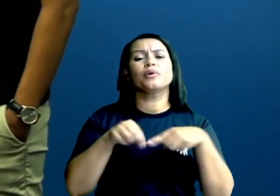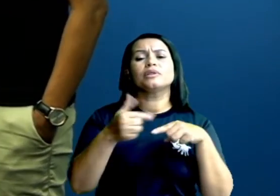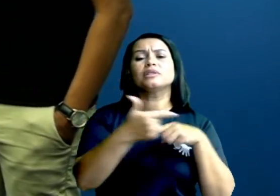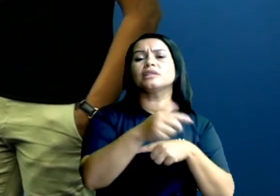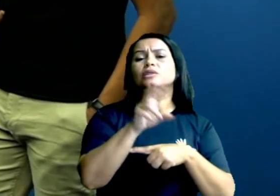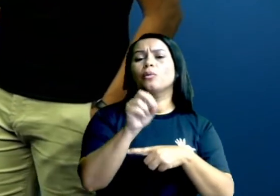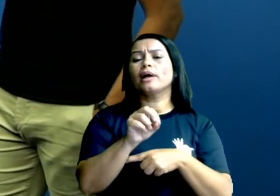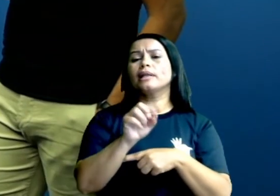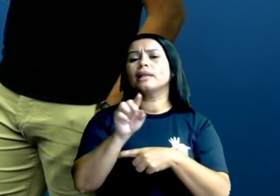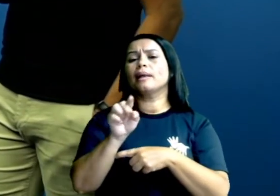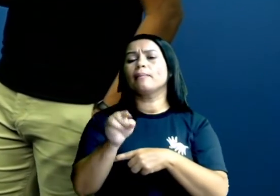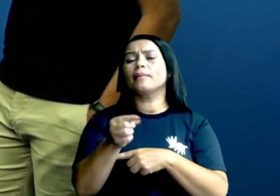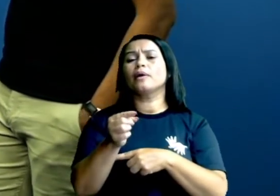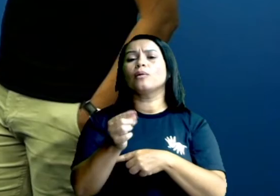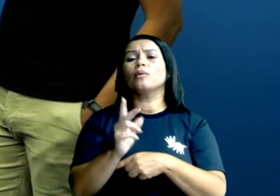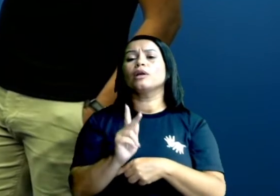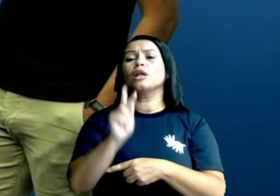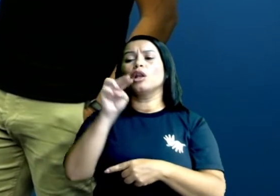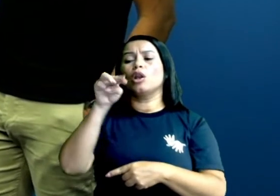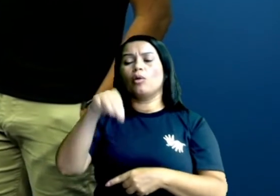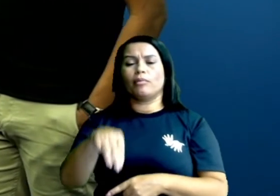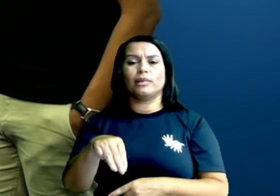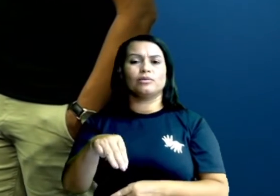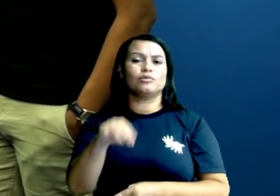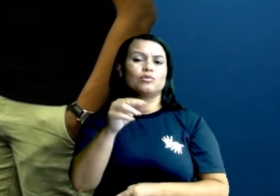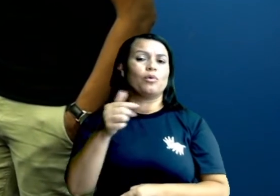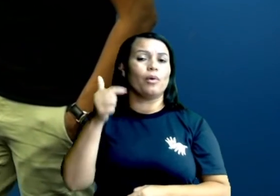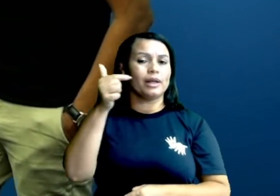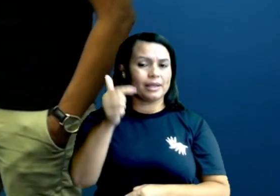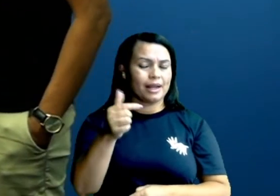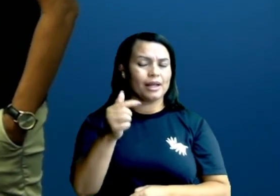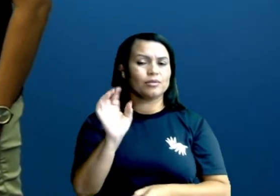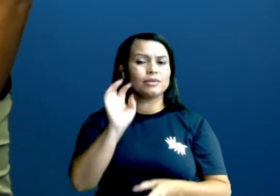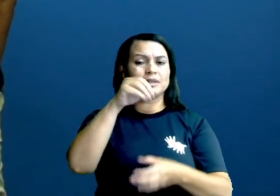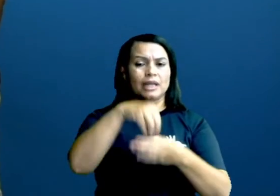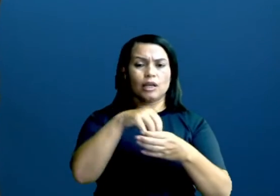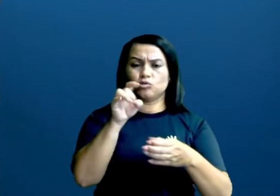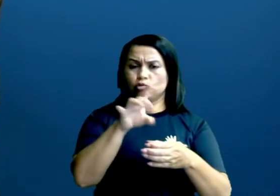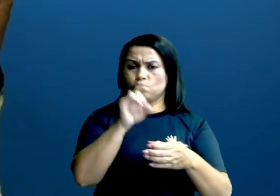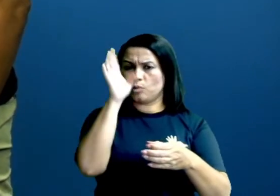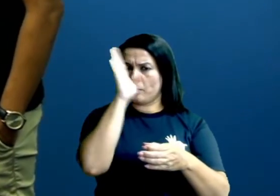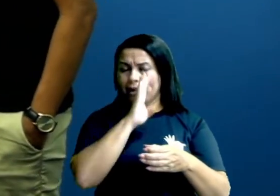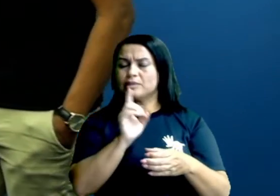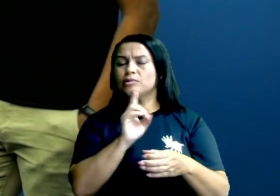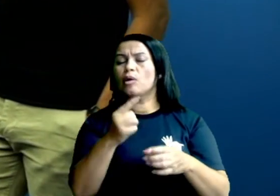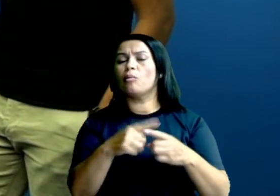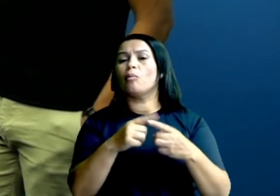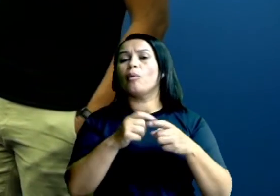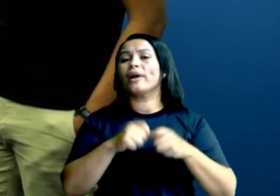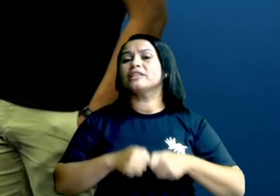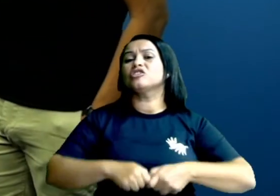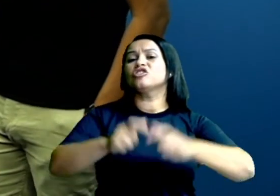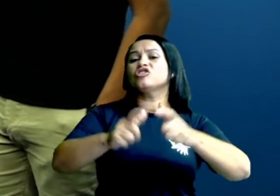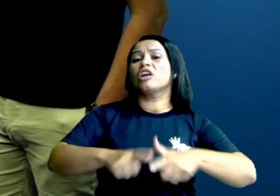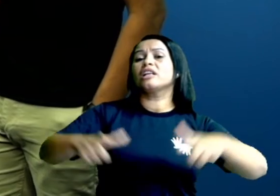mil quilômetros quadrados e que não pertence apenas ao território brasileiro, até porque o Pantanal se estende